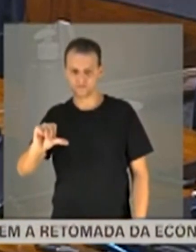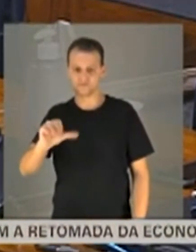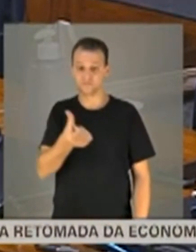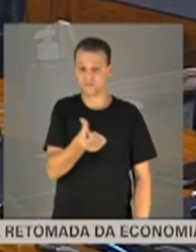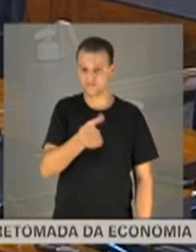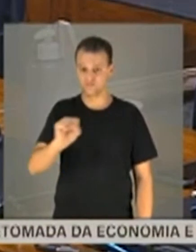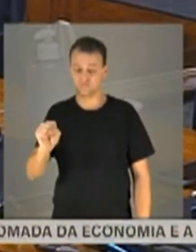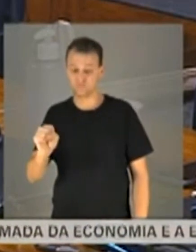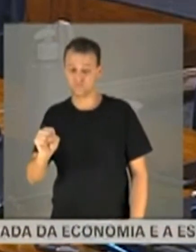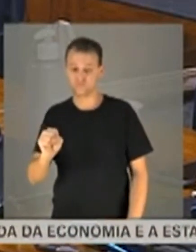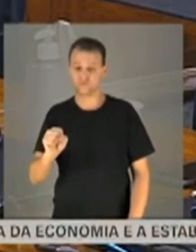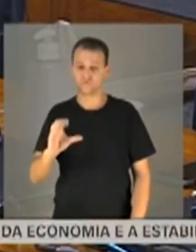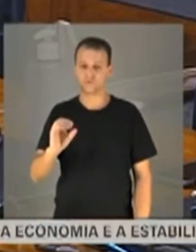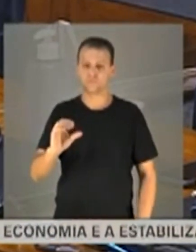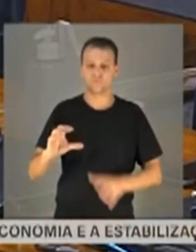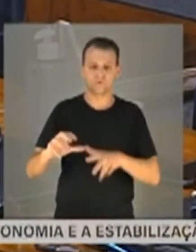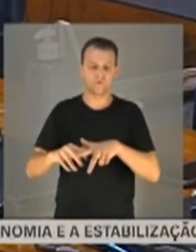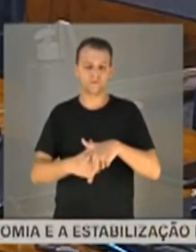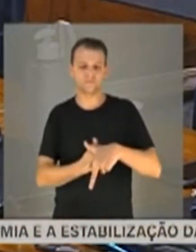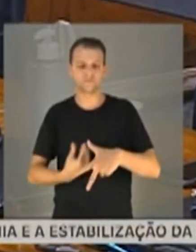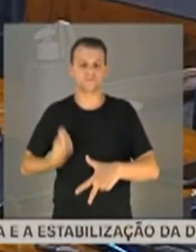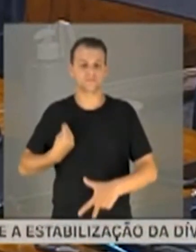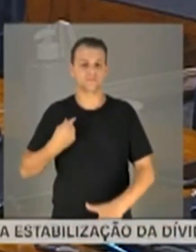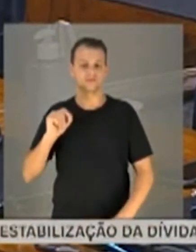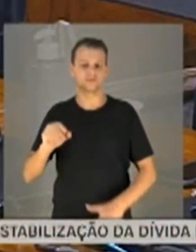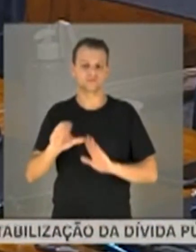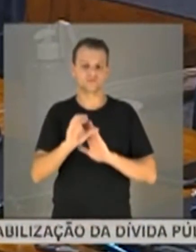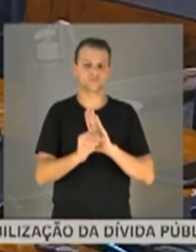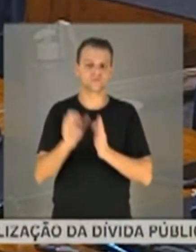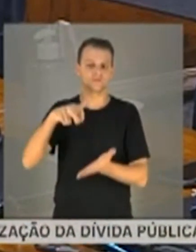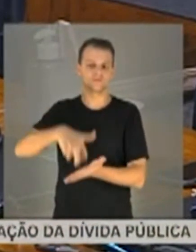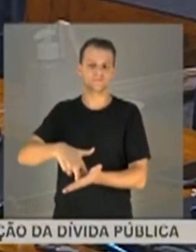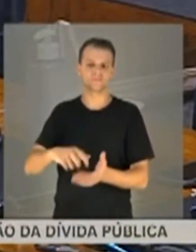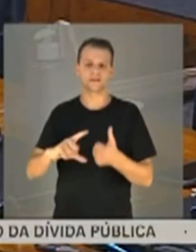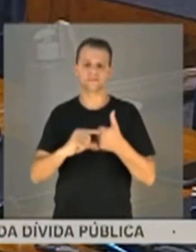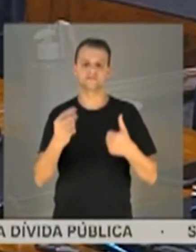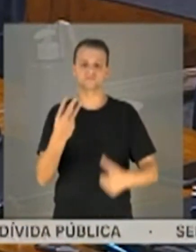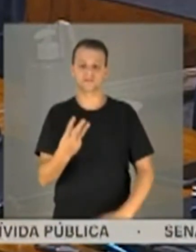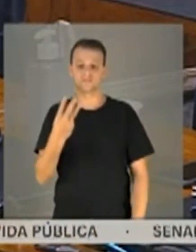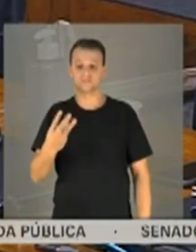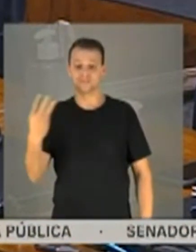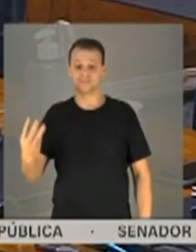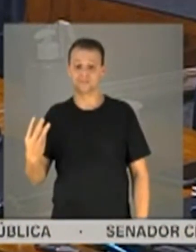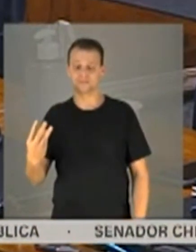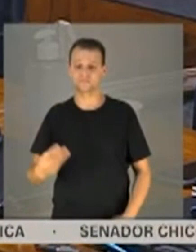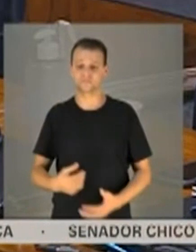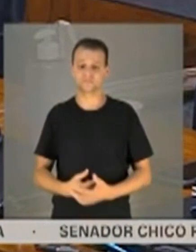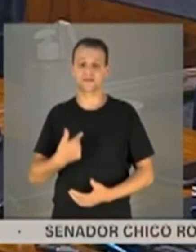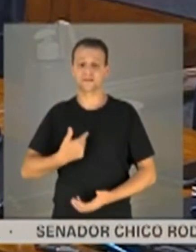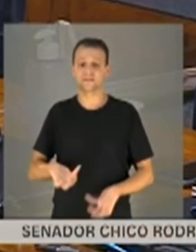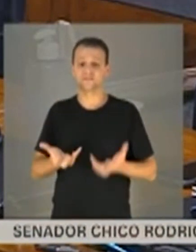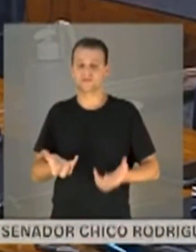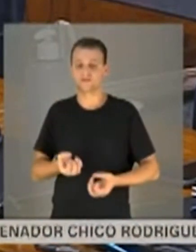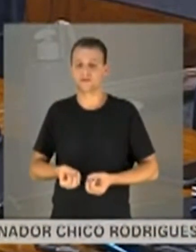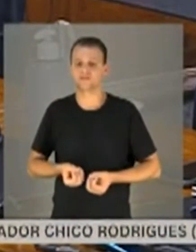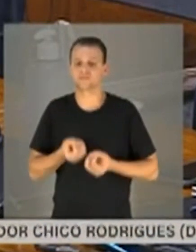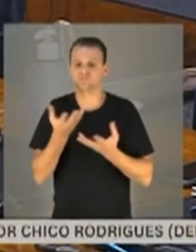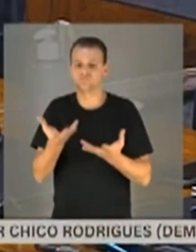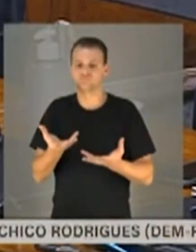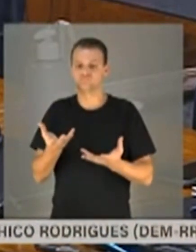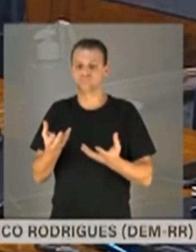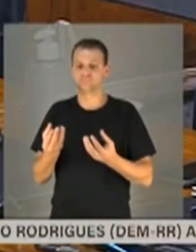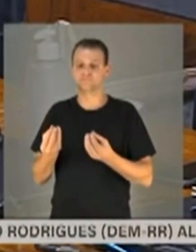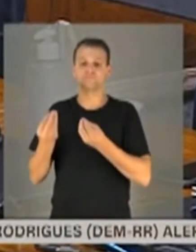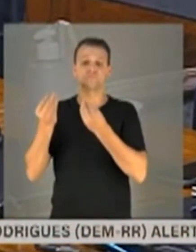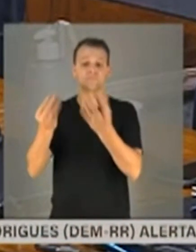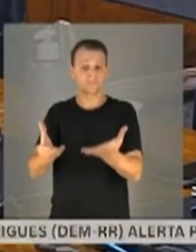crime de corrupção ativa ativa Código Penal Artigo 333 eu quero solicitar a CPI que